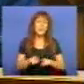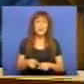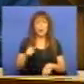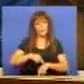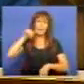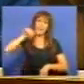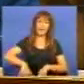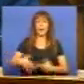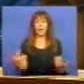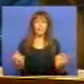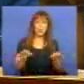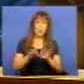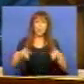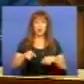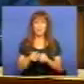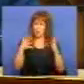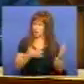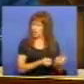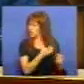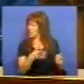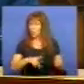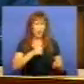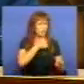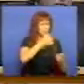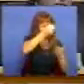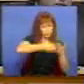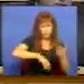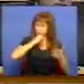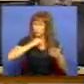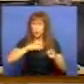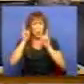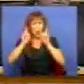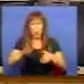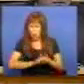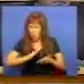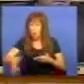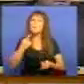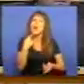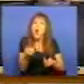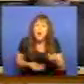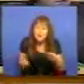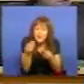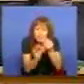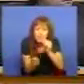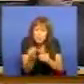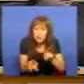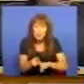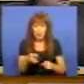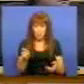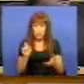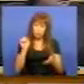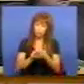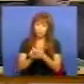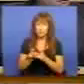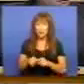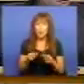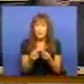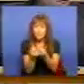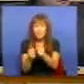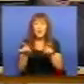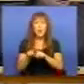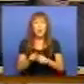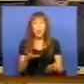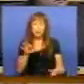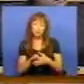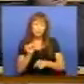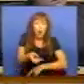ocasião, já que ainda uma boa parte das disposições não entraram em vigor, de retocar, mas modificando a substância, a